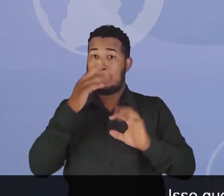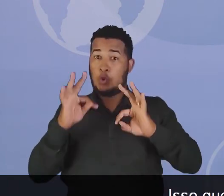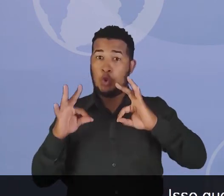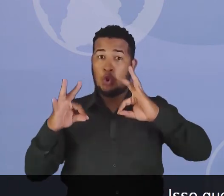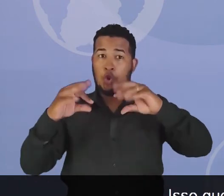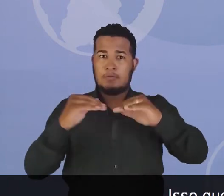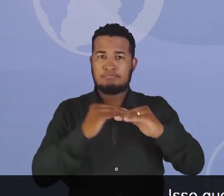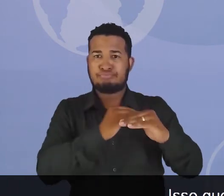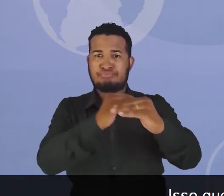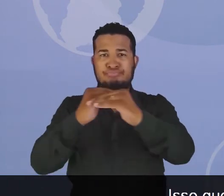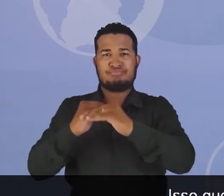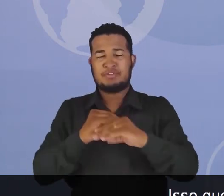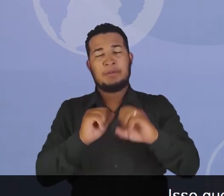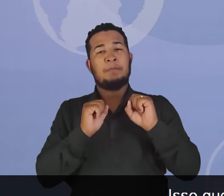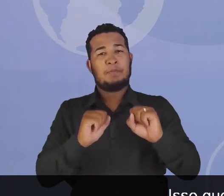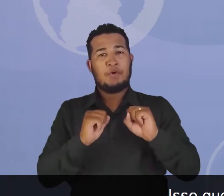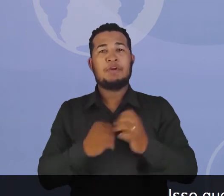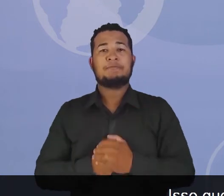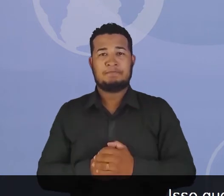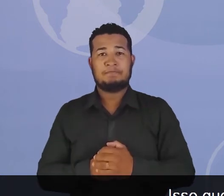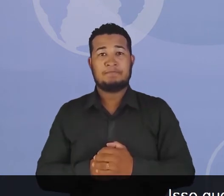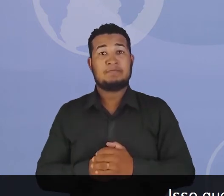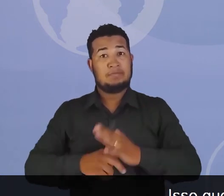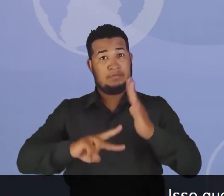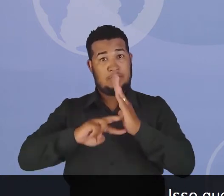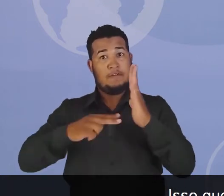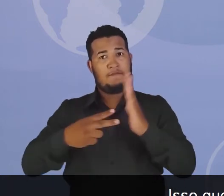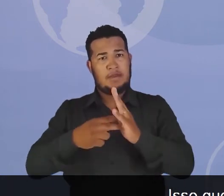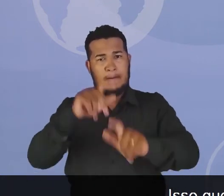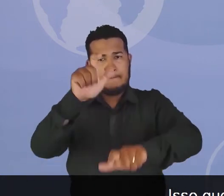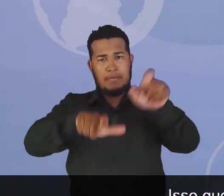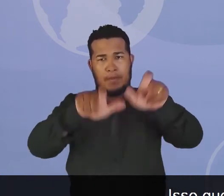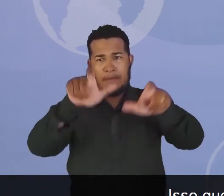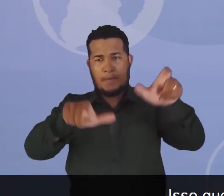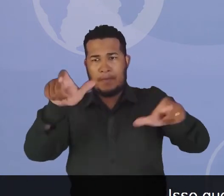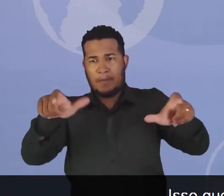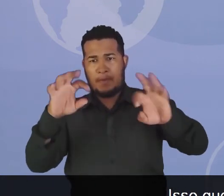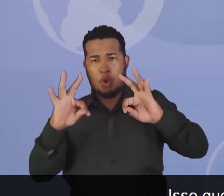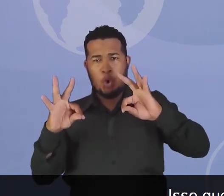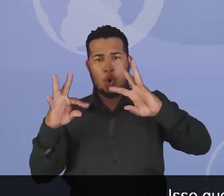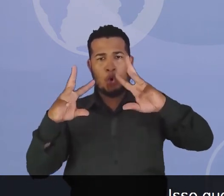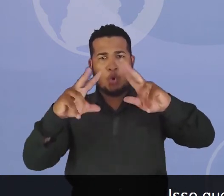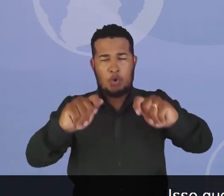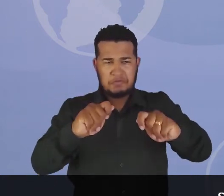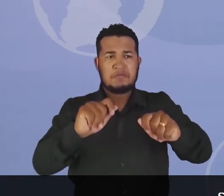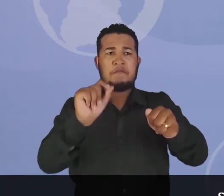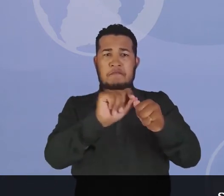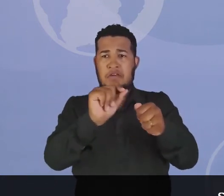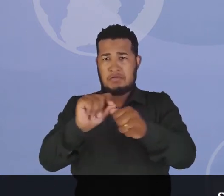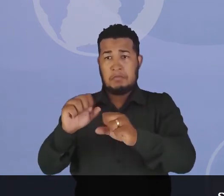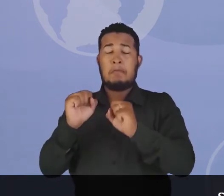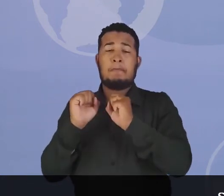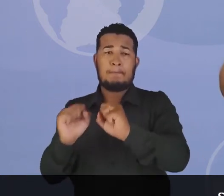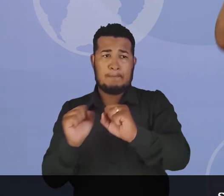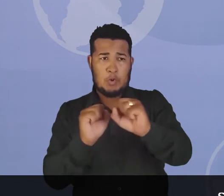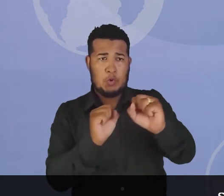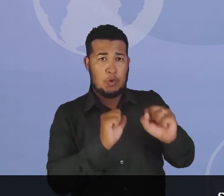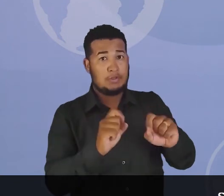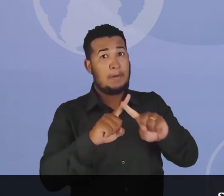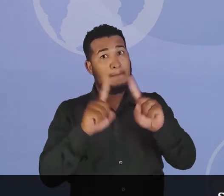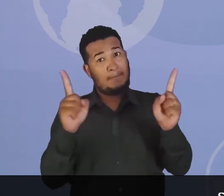Isso quer dizer que é uma ação que todas as pessoas podem fazer sem que